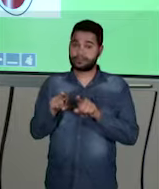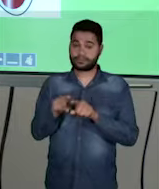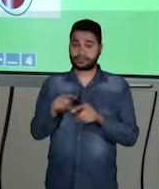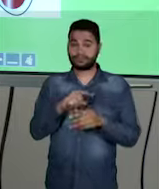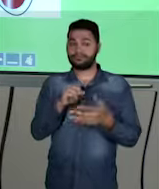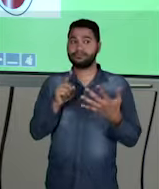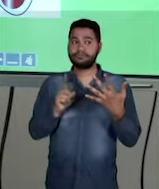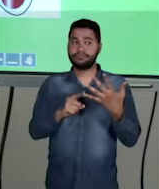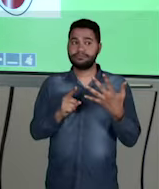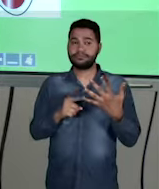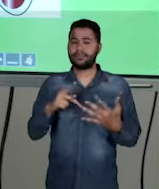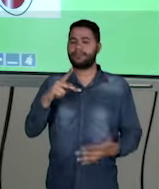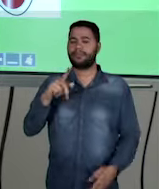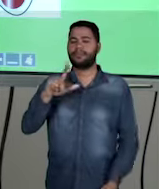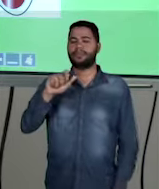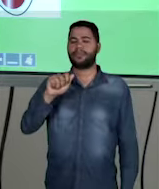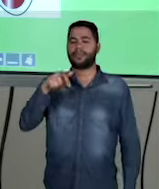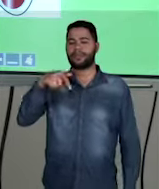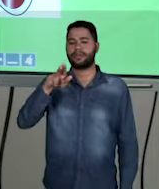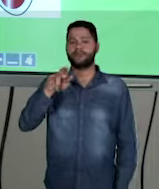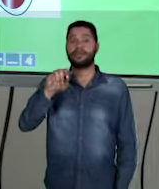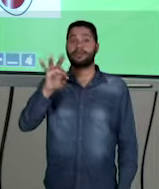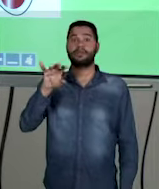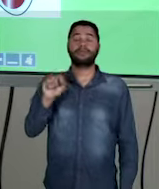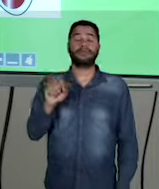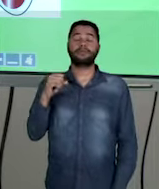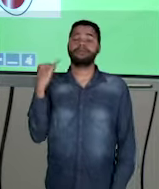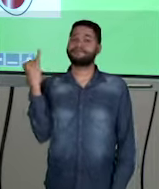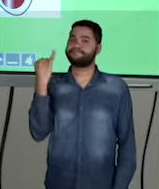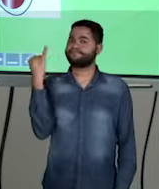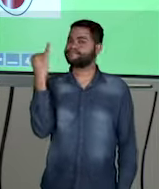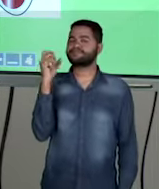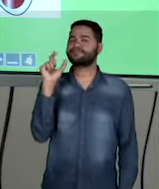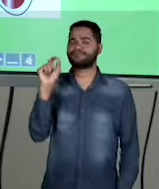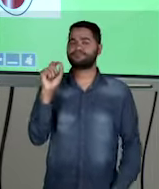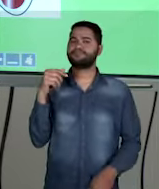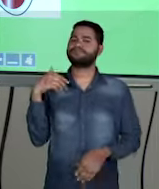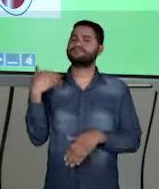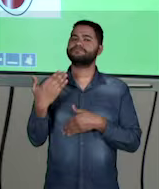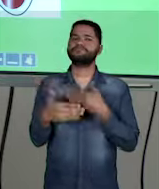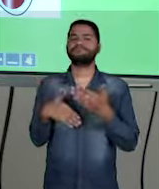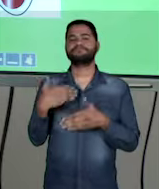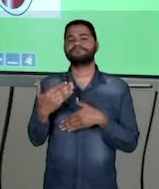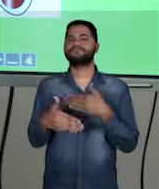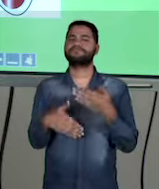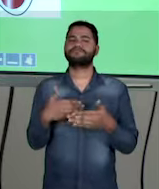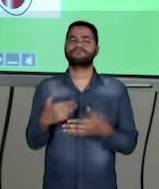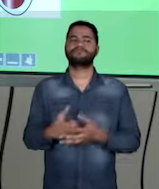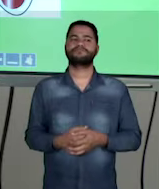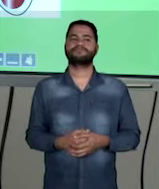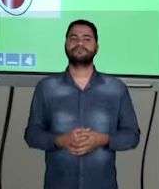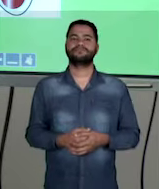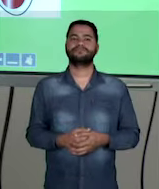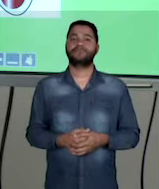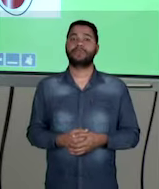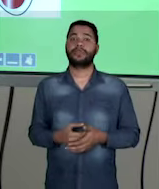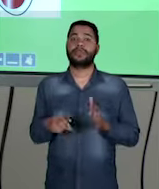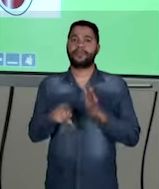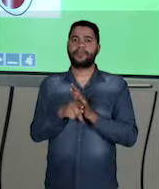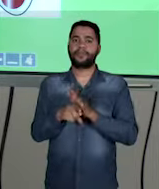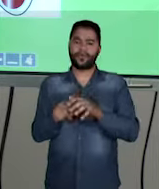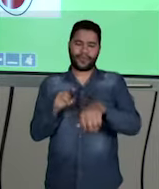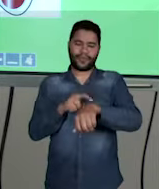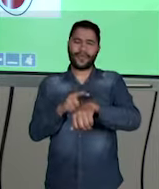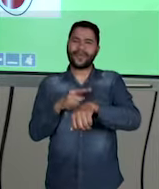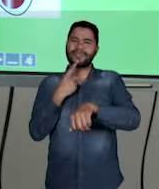plaquetas, extremamente importantes no processo de coagulação